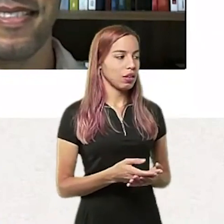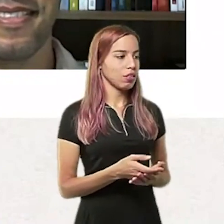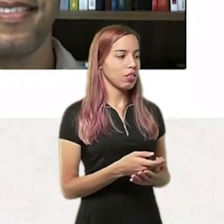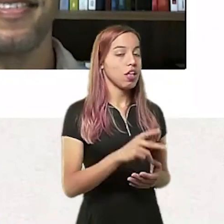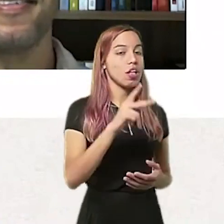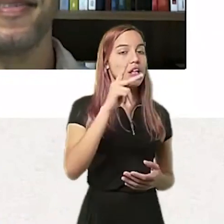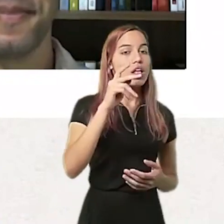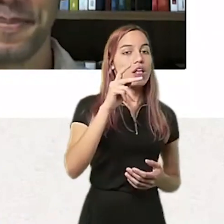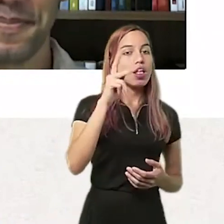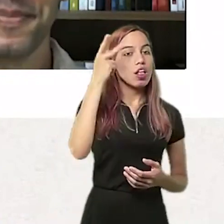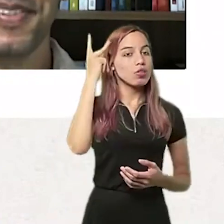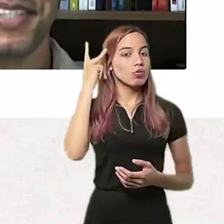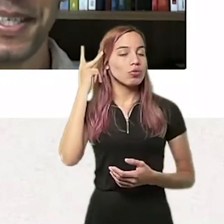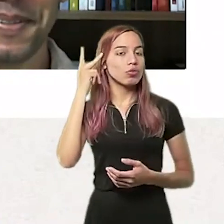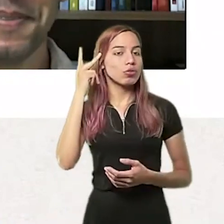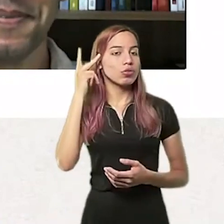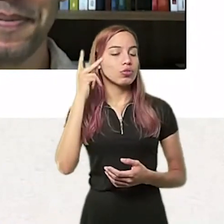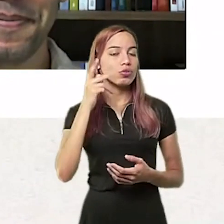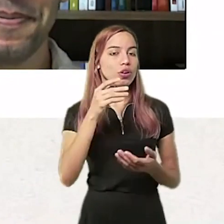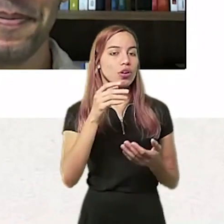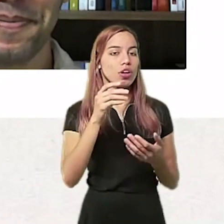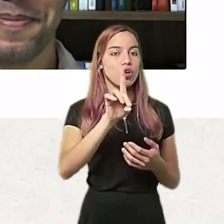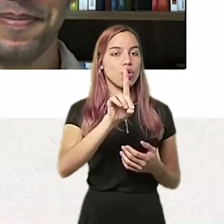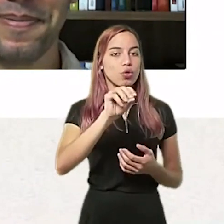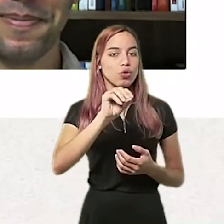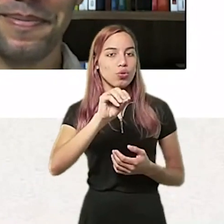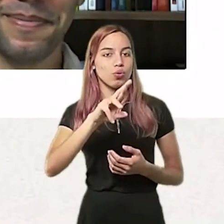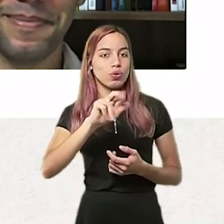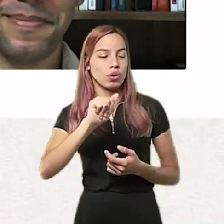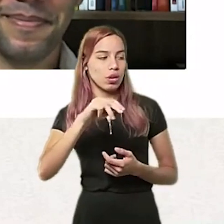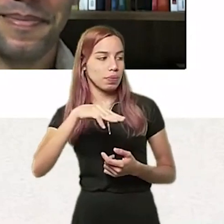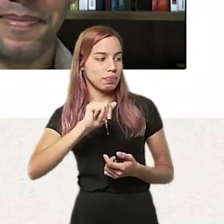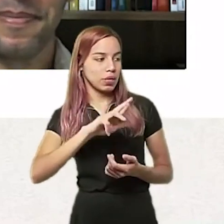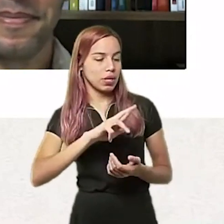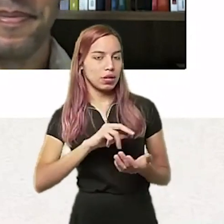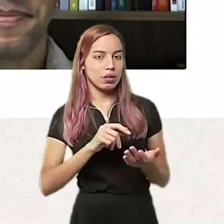a Odisseia, né? Sim. Que